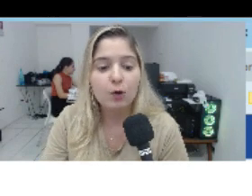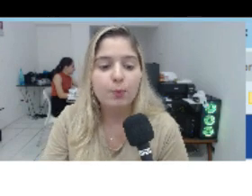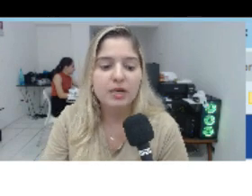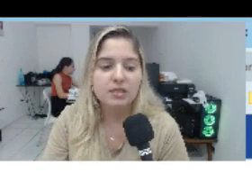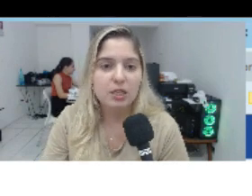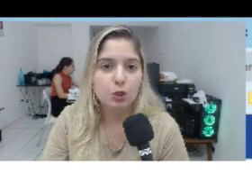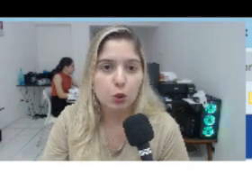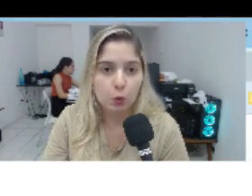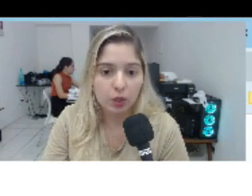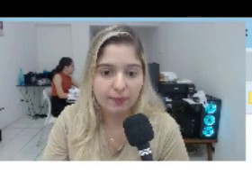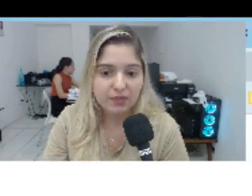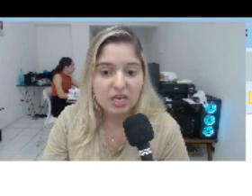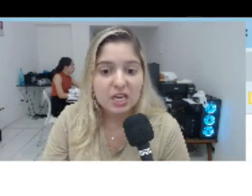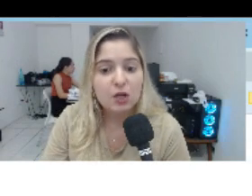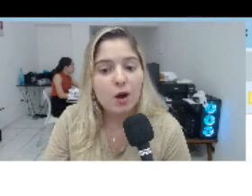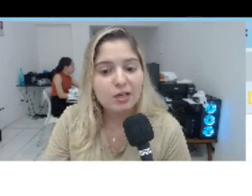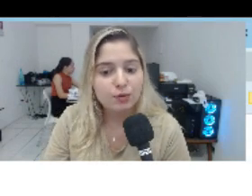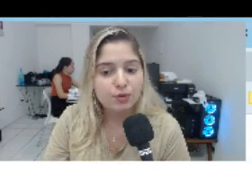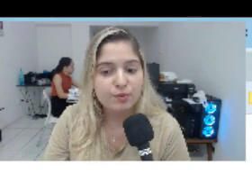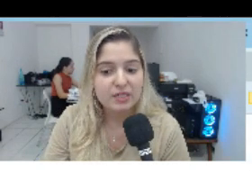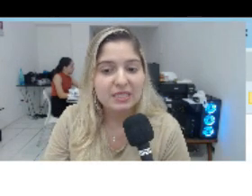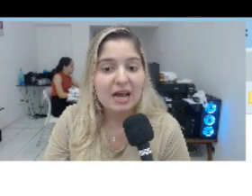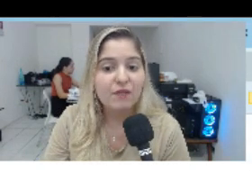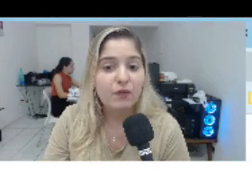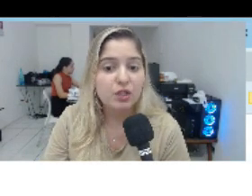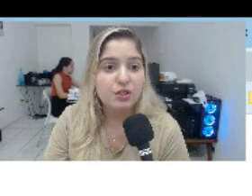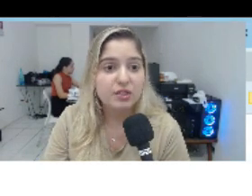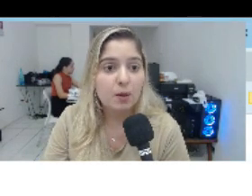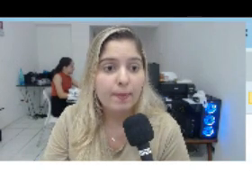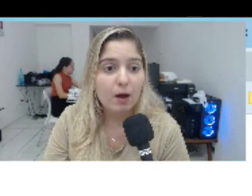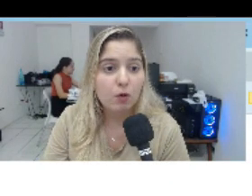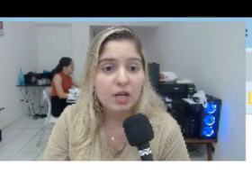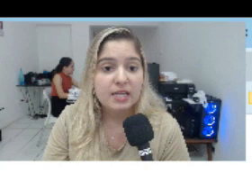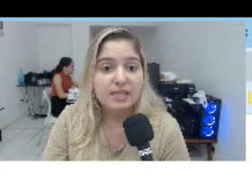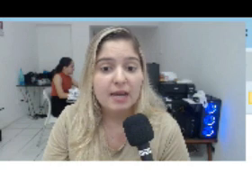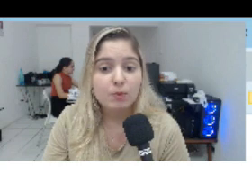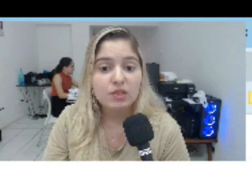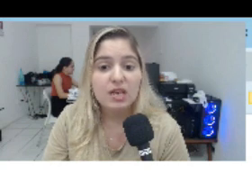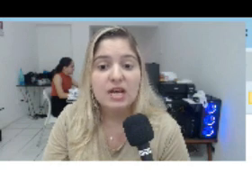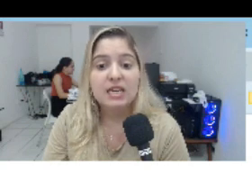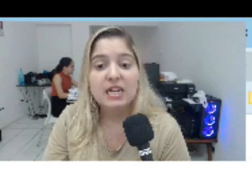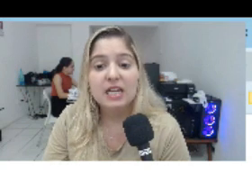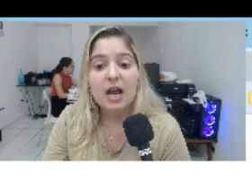República pelo presidente Lula. E com as últimas da Folha de São Paulo,